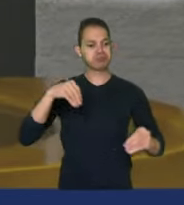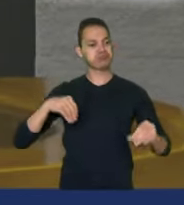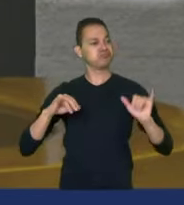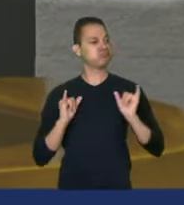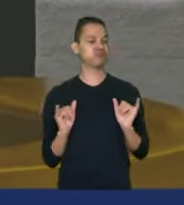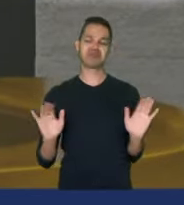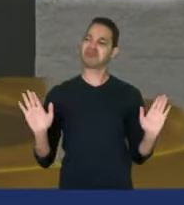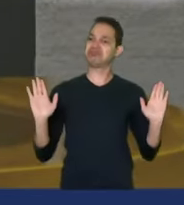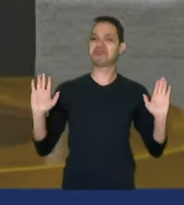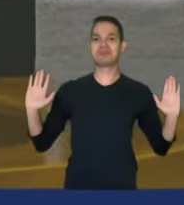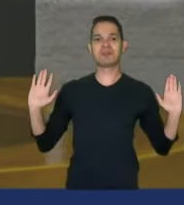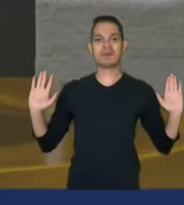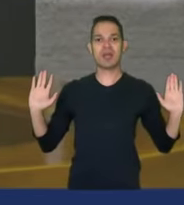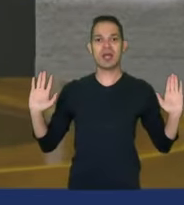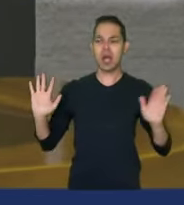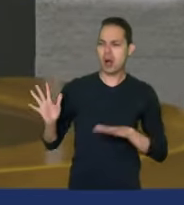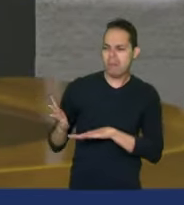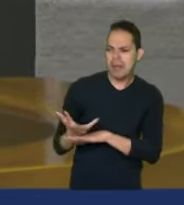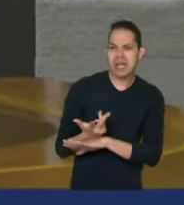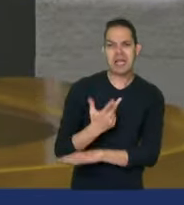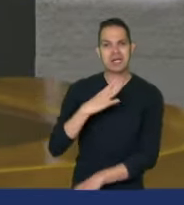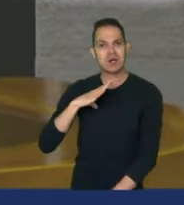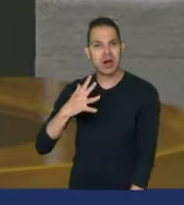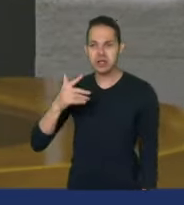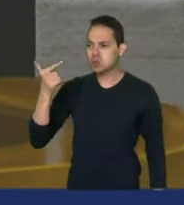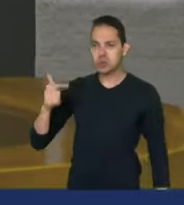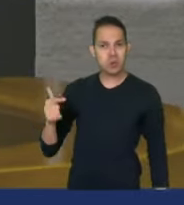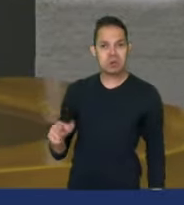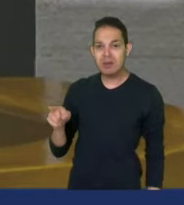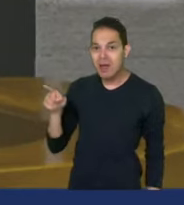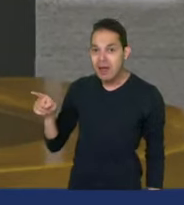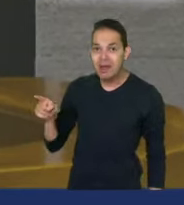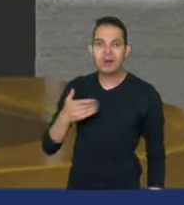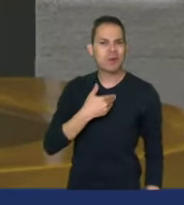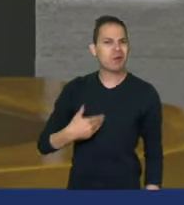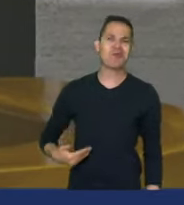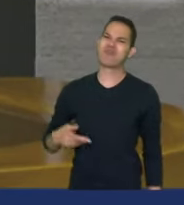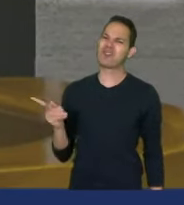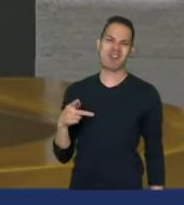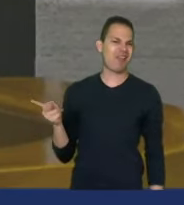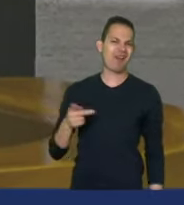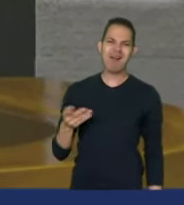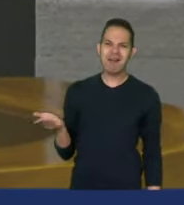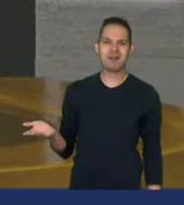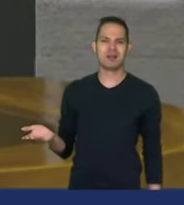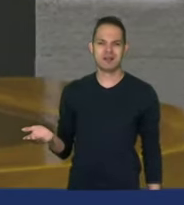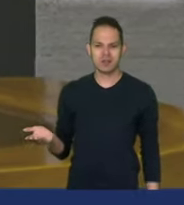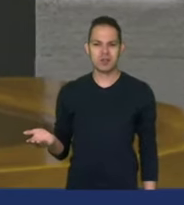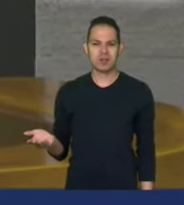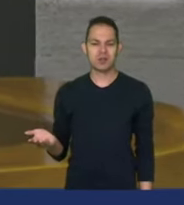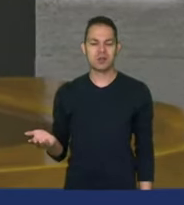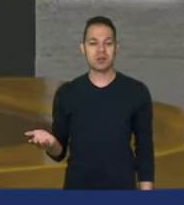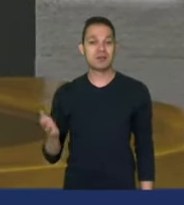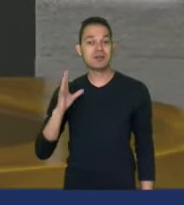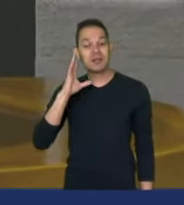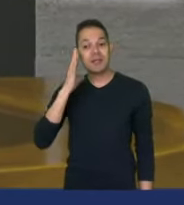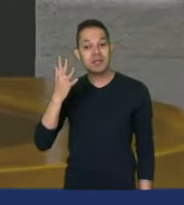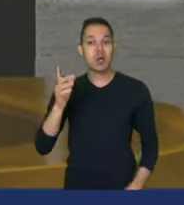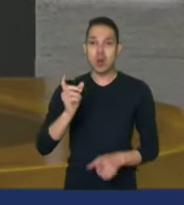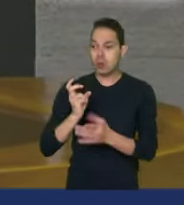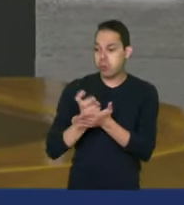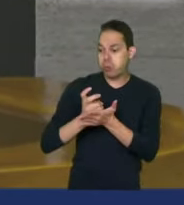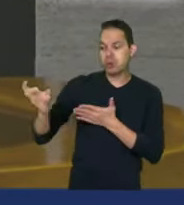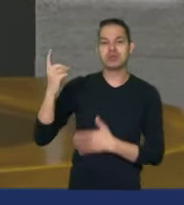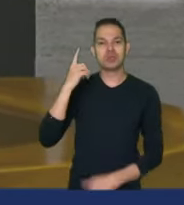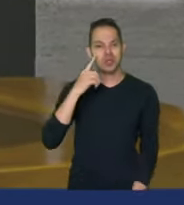Ele não tem competência e nem coragem de enfrentar os problemas. O governo deu errado. Só falta nesse dia que nós vamos botar ele para fora, que é o dia 2 de